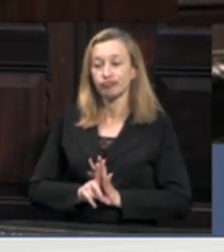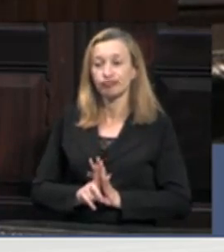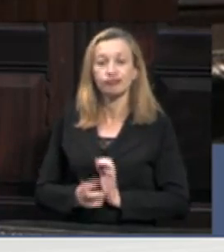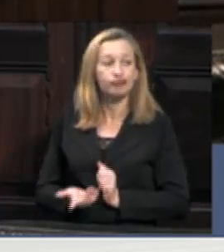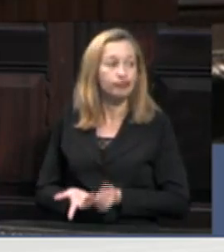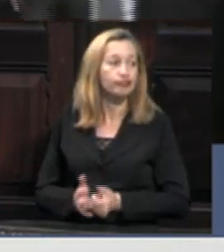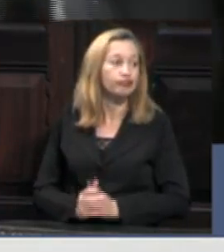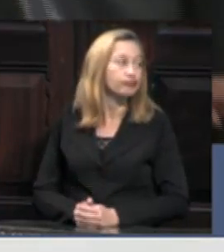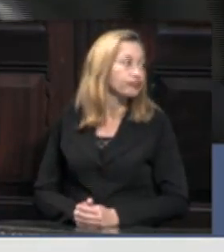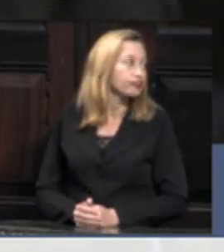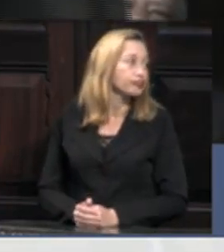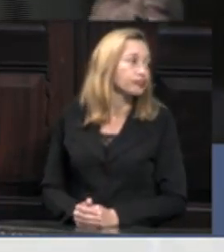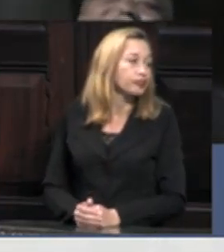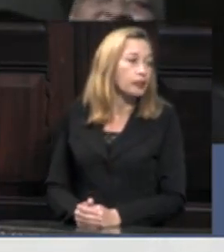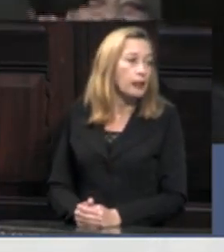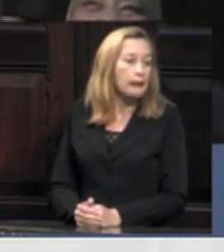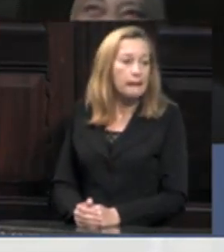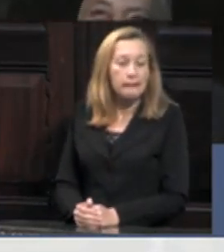plurianual.